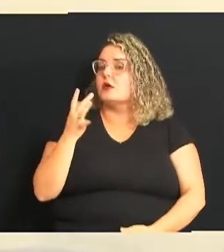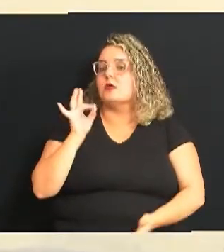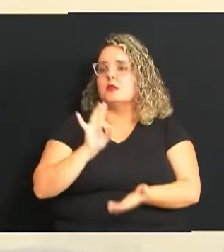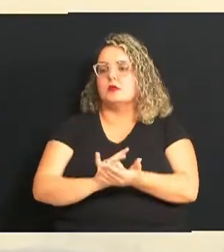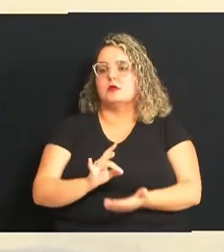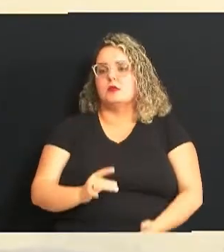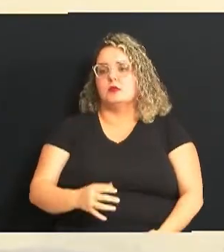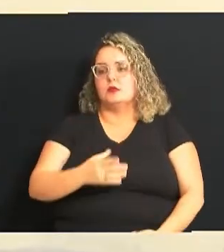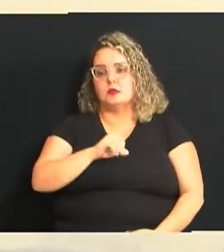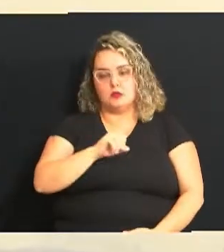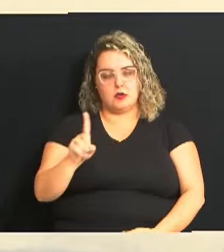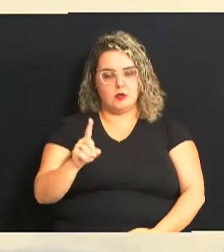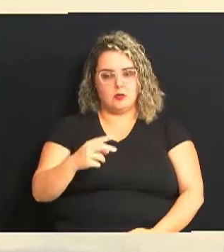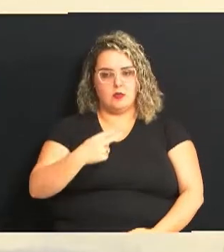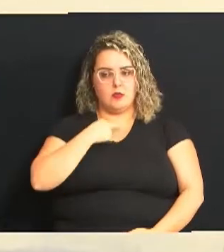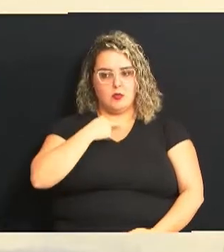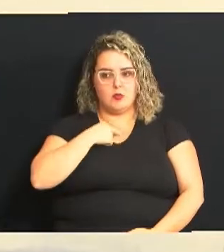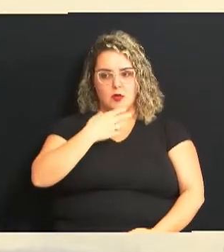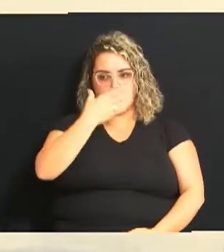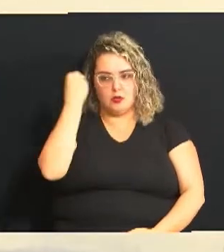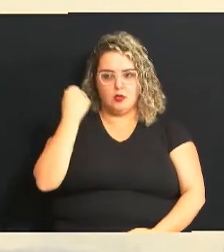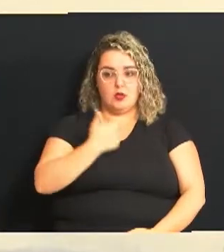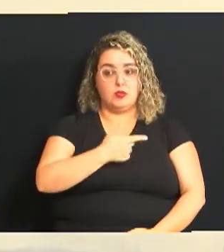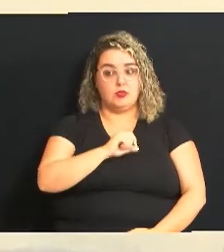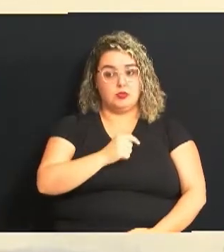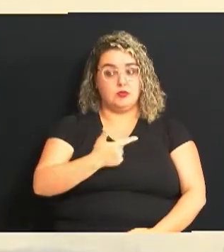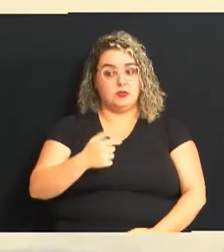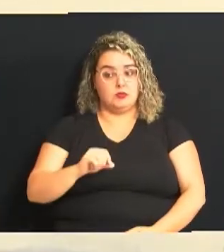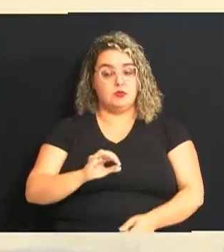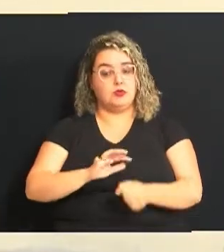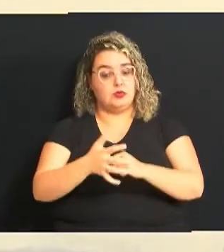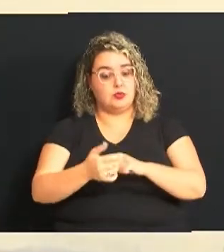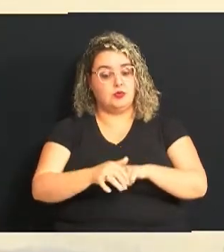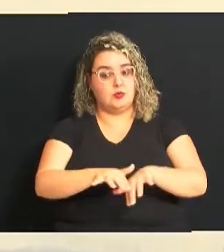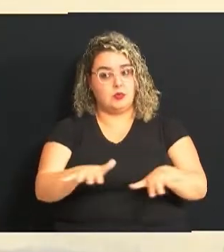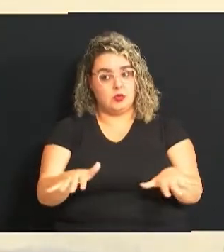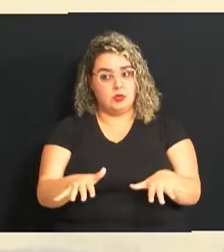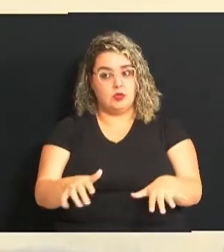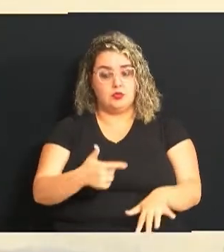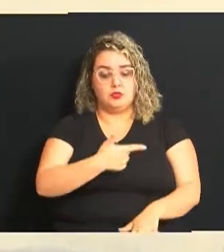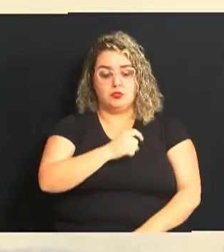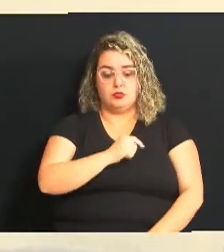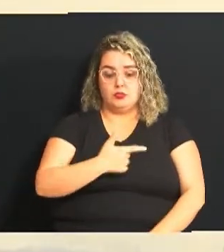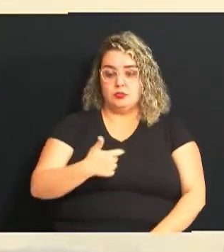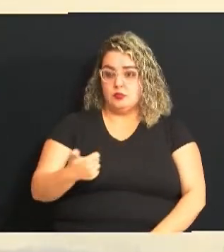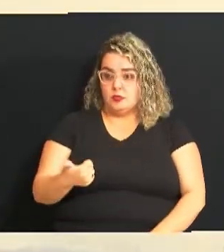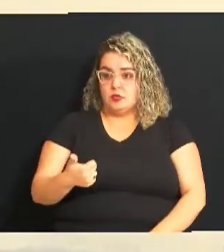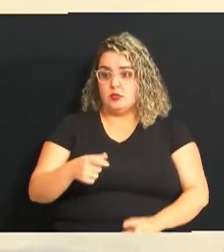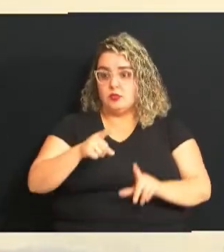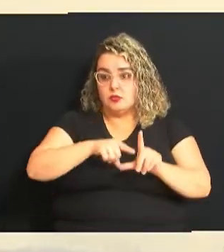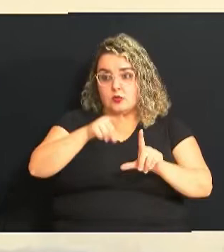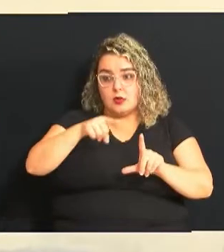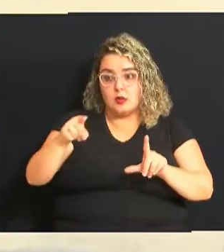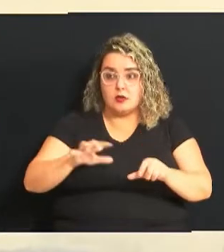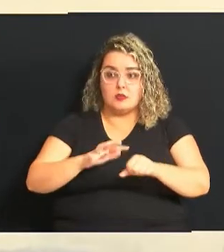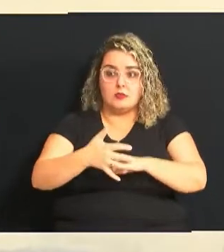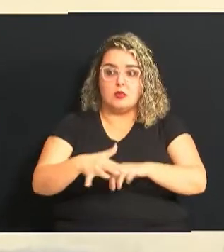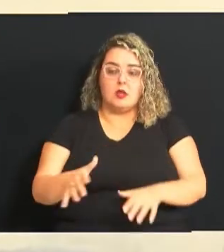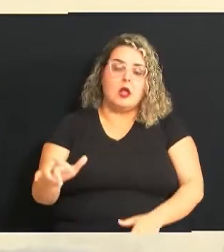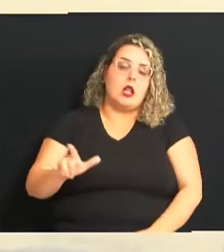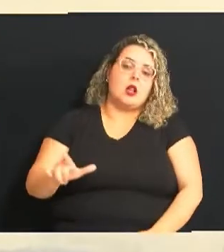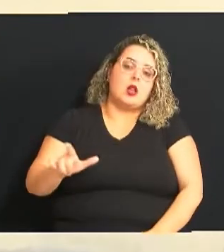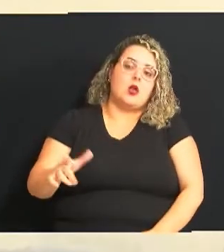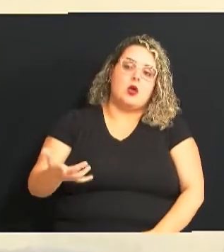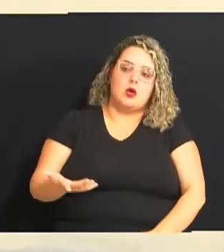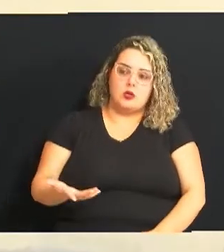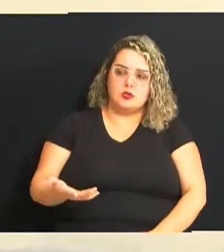de 2020 se iniciou uma pandemia, 2021 nós estávamos no auge dessa pandemia, e, logicamente, que